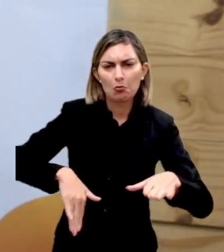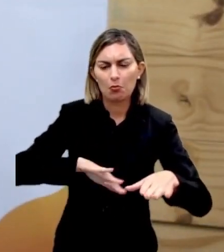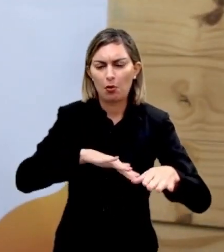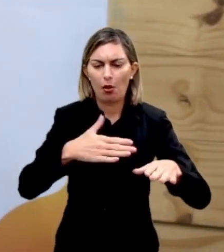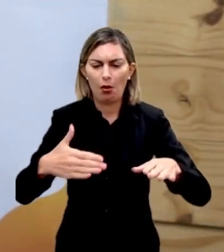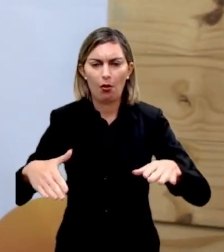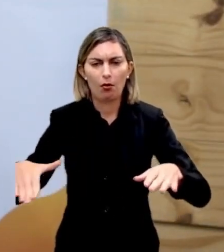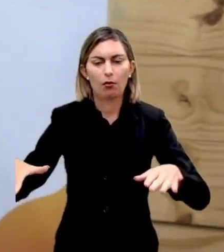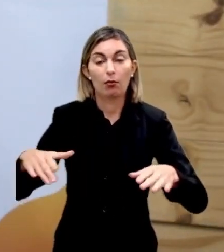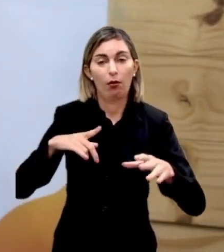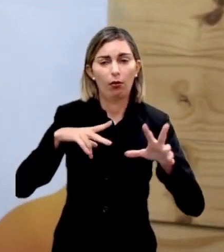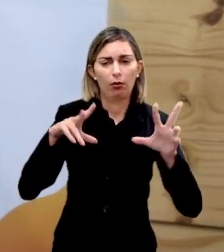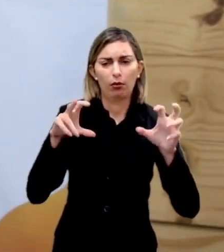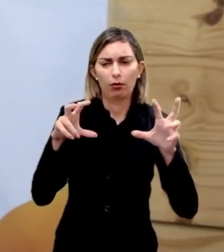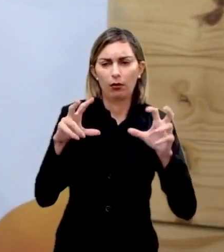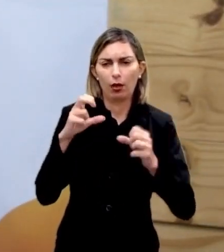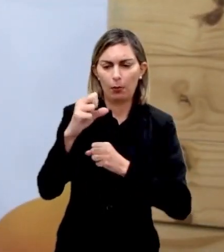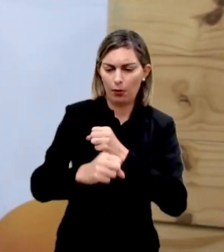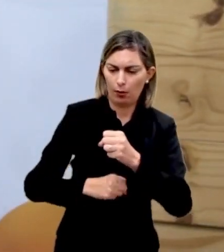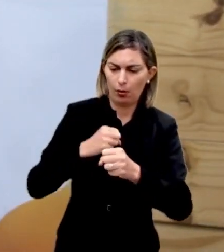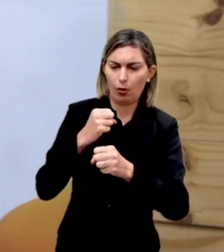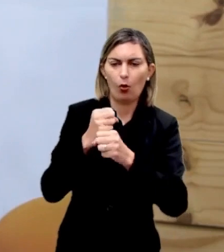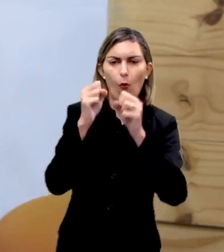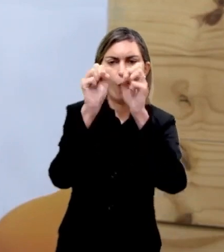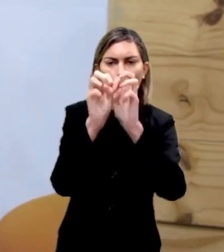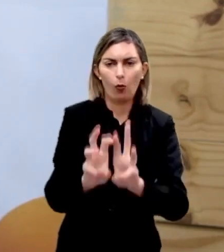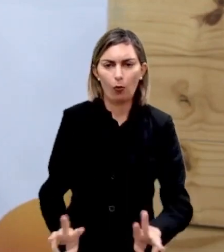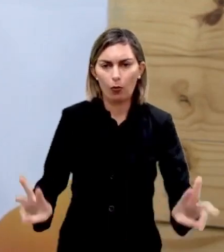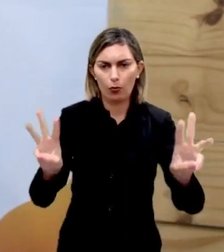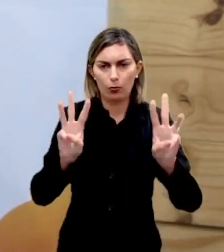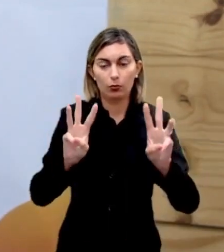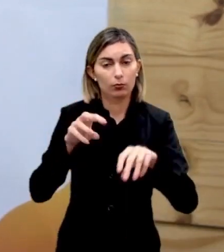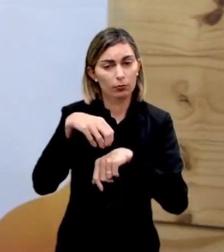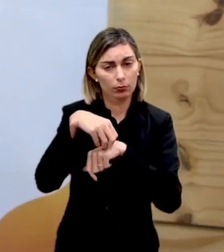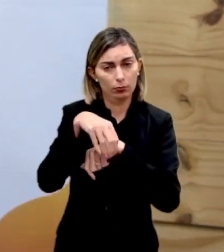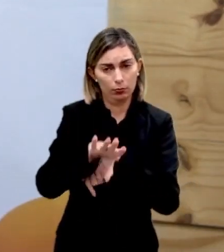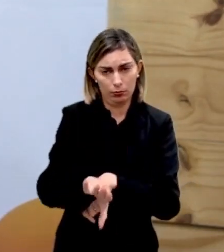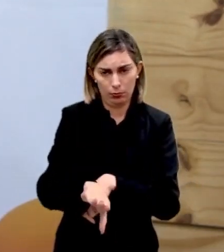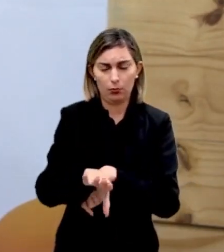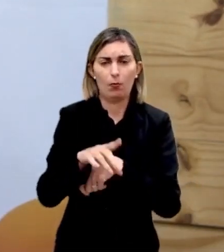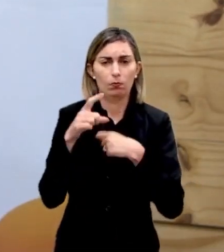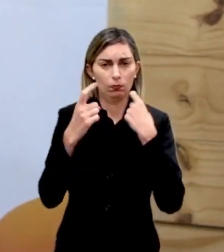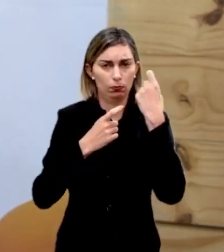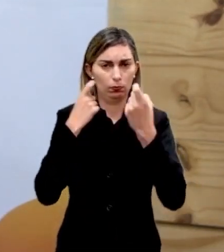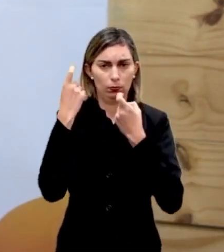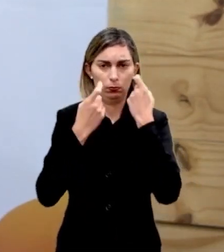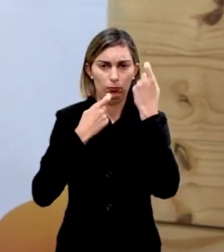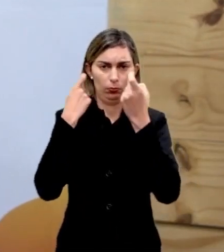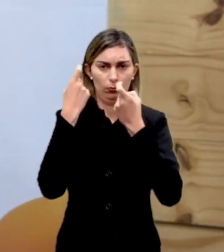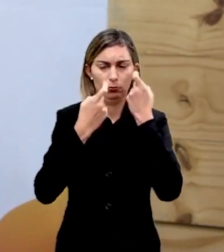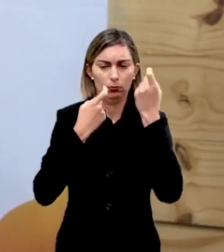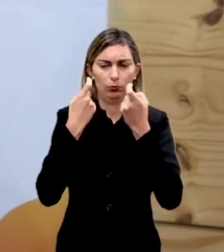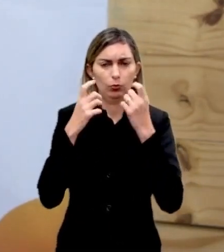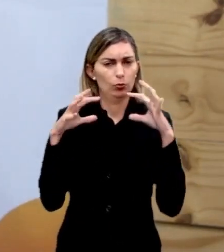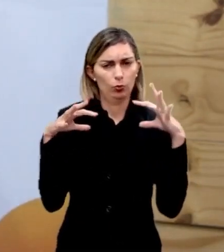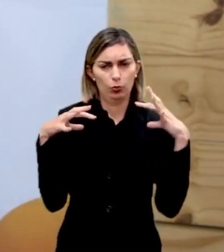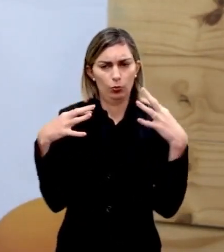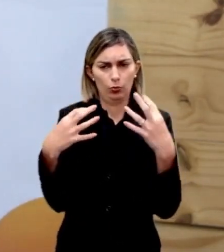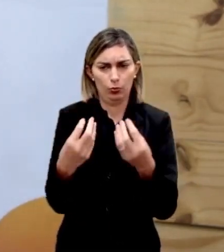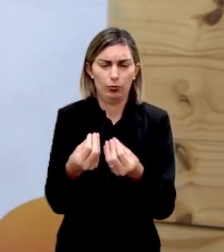o tema anual da ONU, que está trazendo uma grande preocupação para todo o